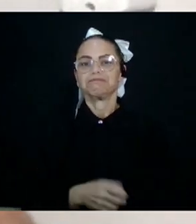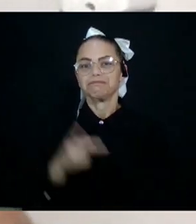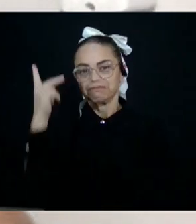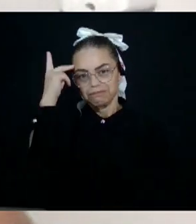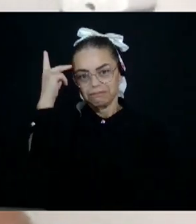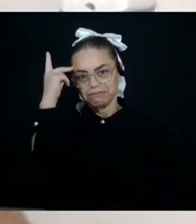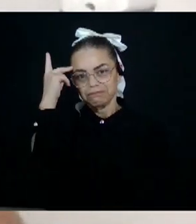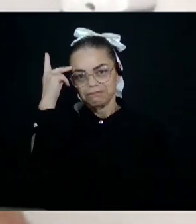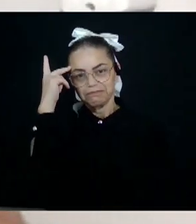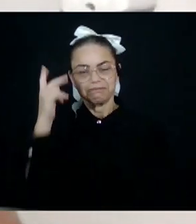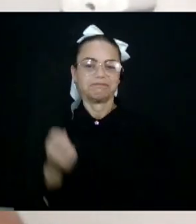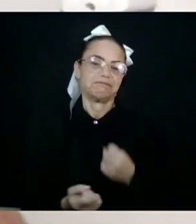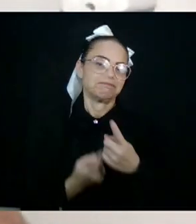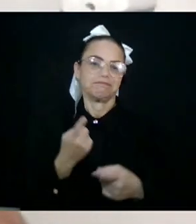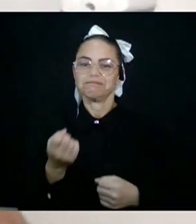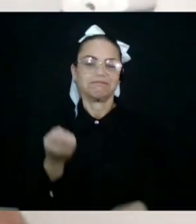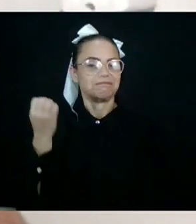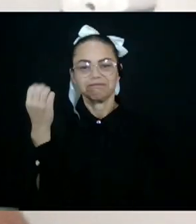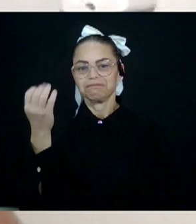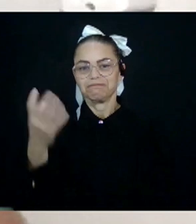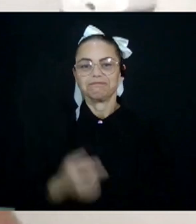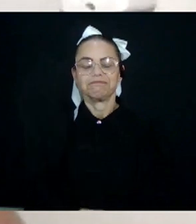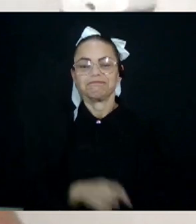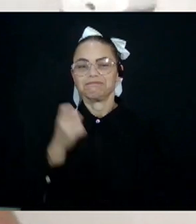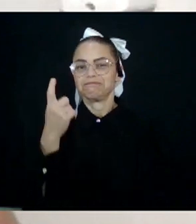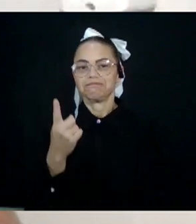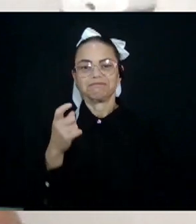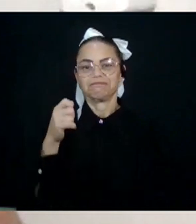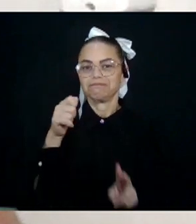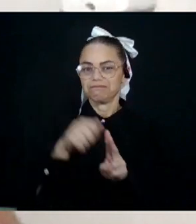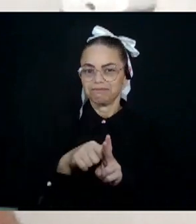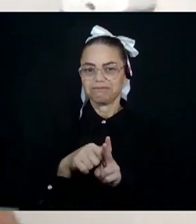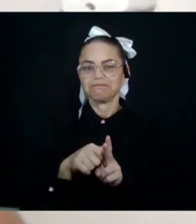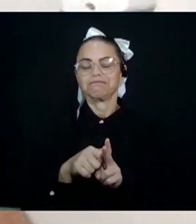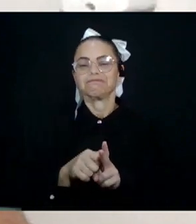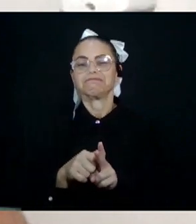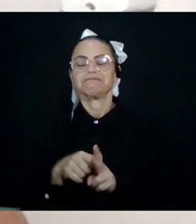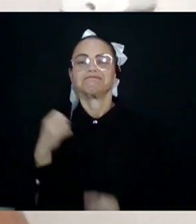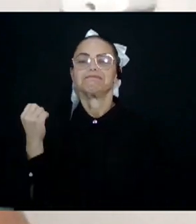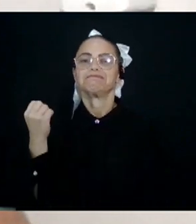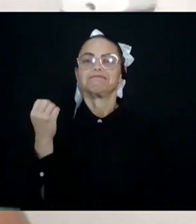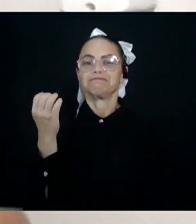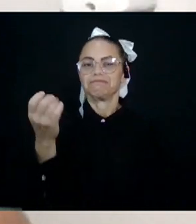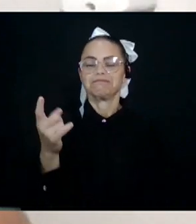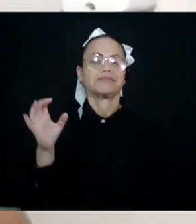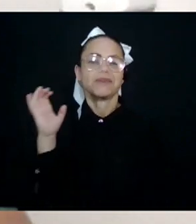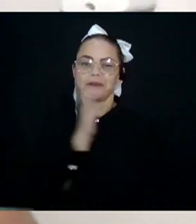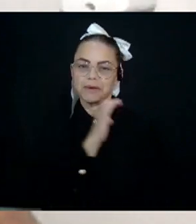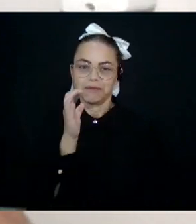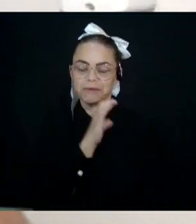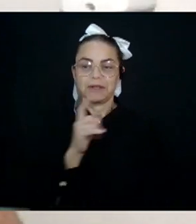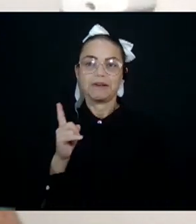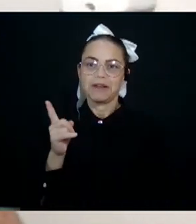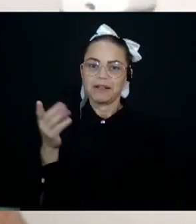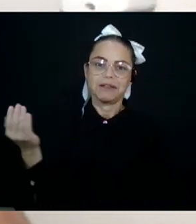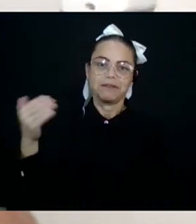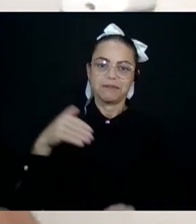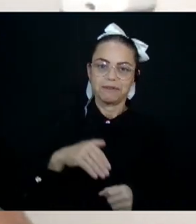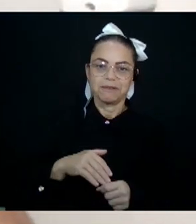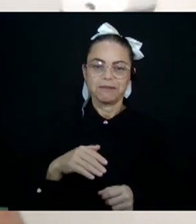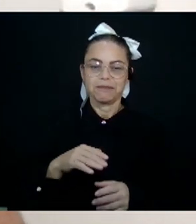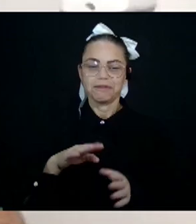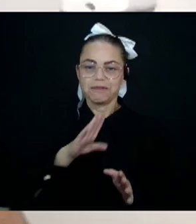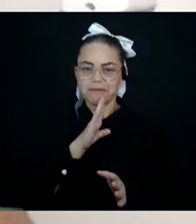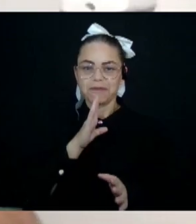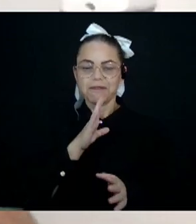vez em quando, eu estou viajando. Mais ou menos uma vez a cada 2 meses eu faço alguma viagem de bate e volta. E isso é muito importante para mim porque eu gosto de conhecer lugares,